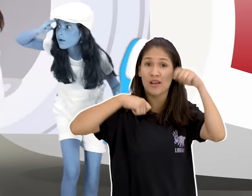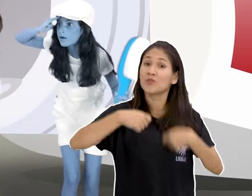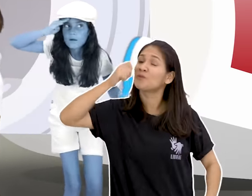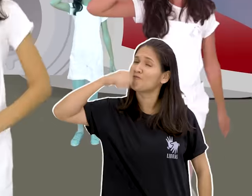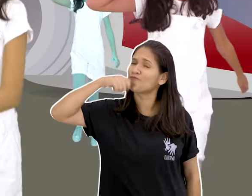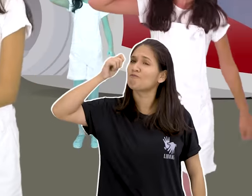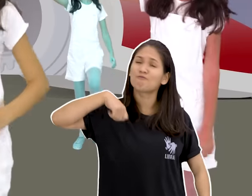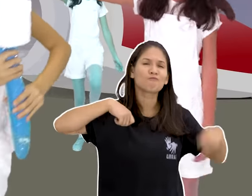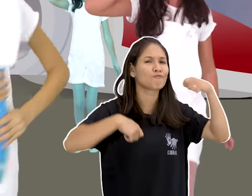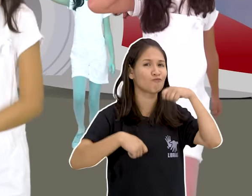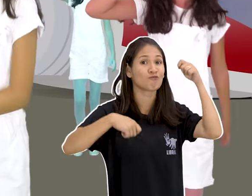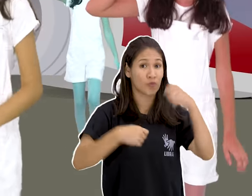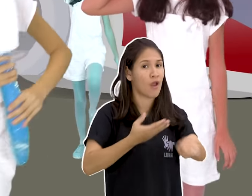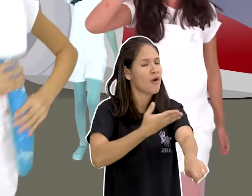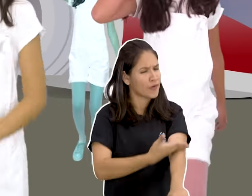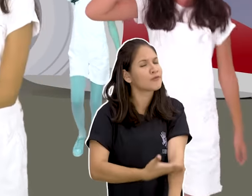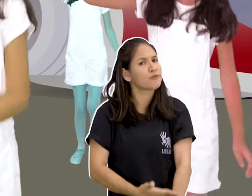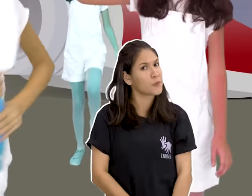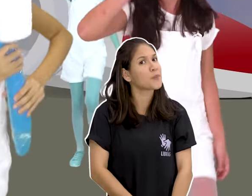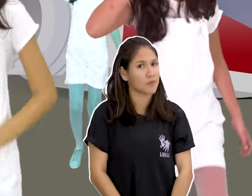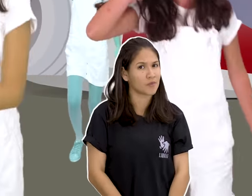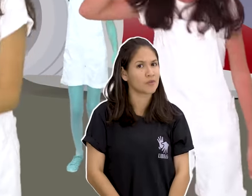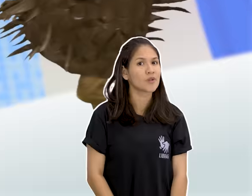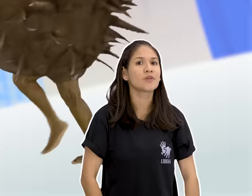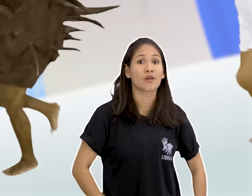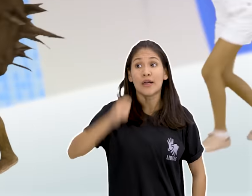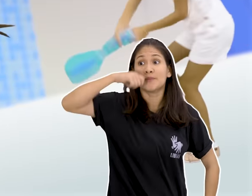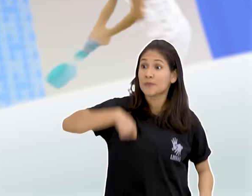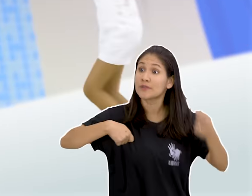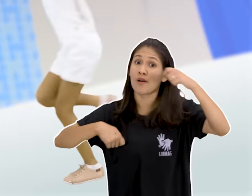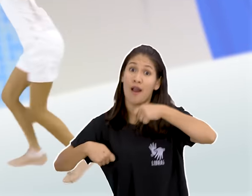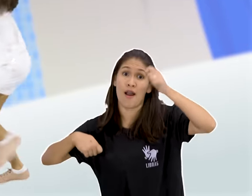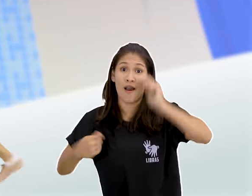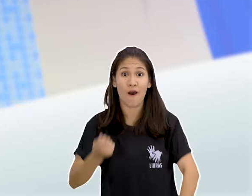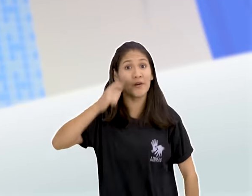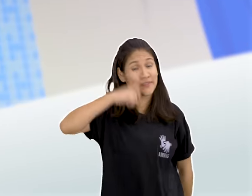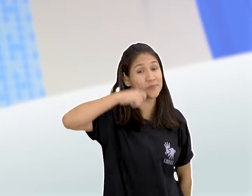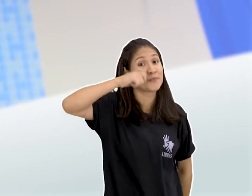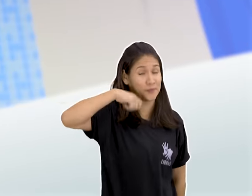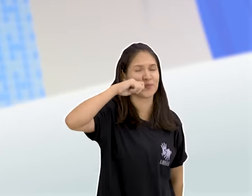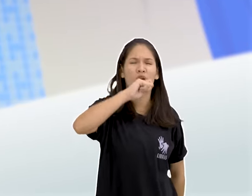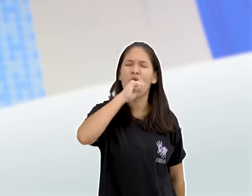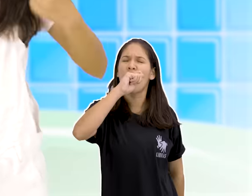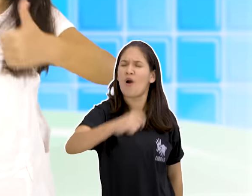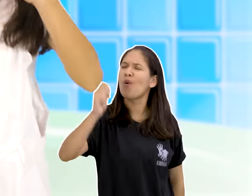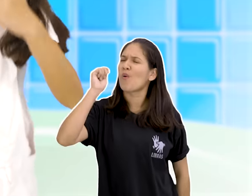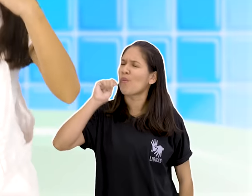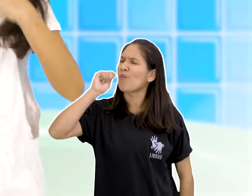escovar. O dentinho vai ficar branquinho. Escovar, escovar, nós vamos